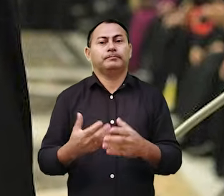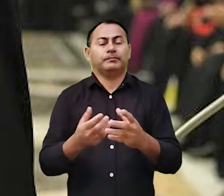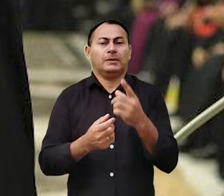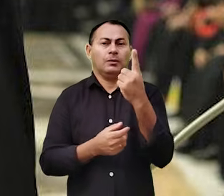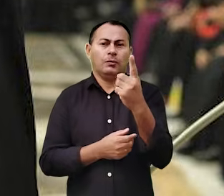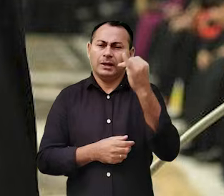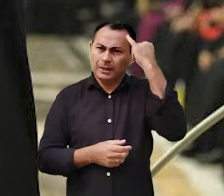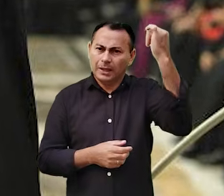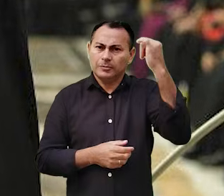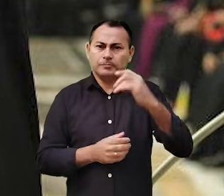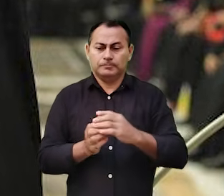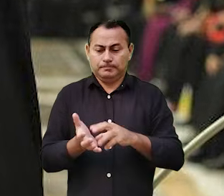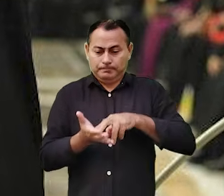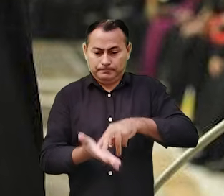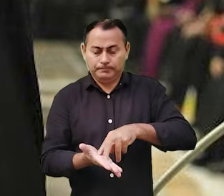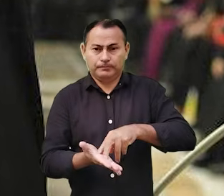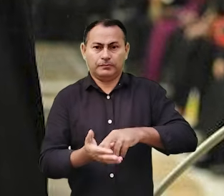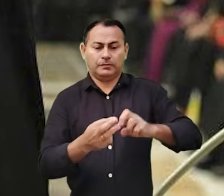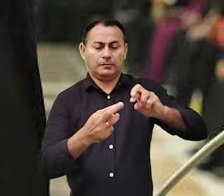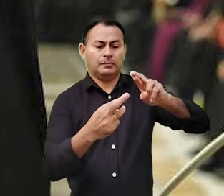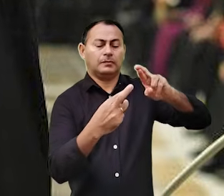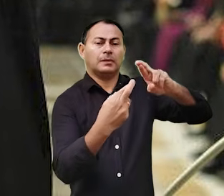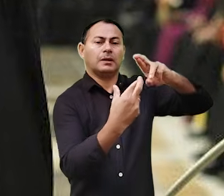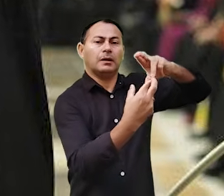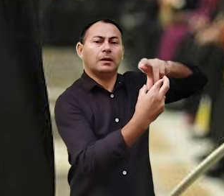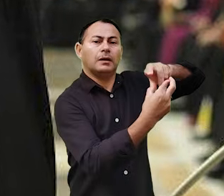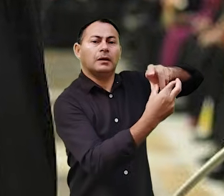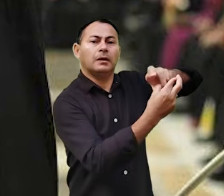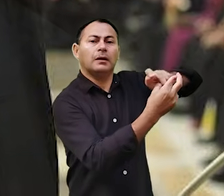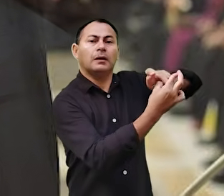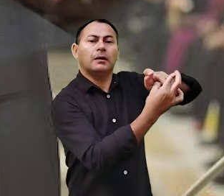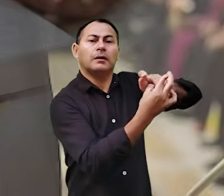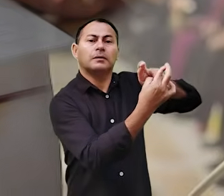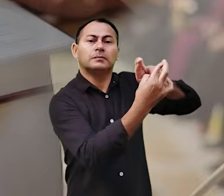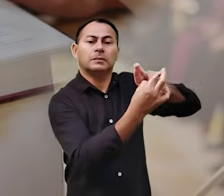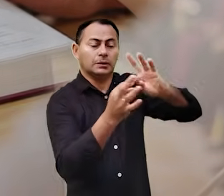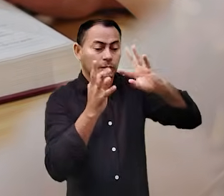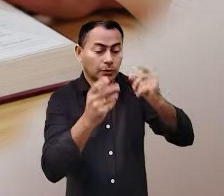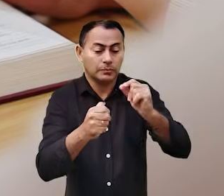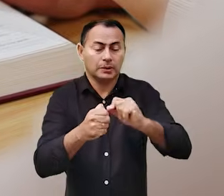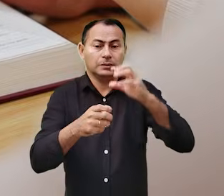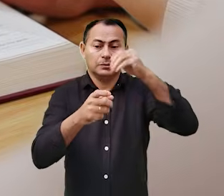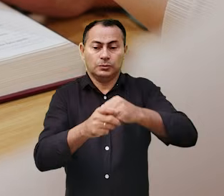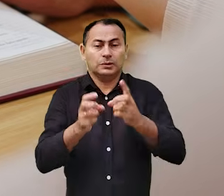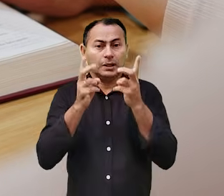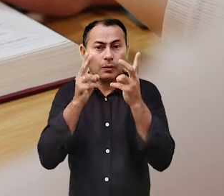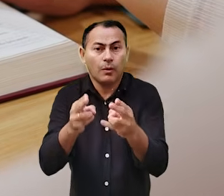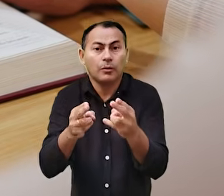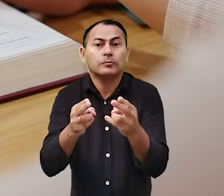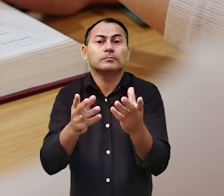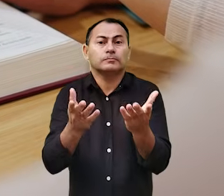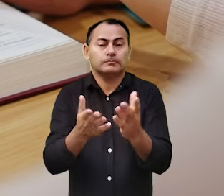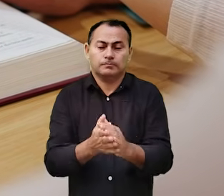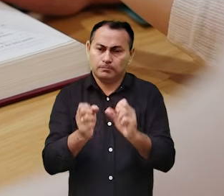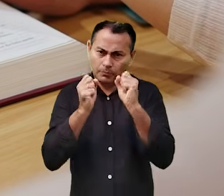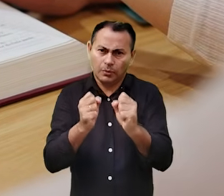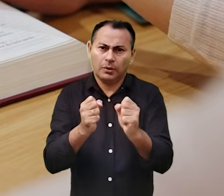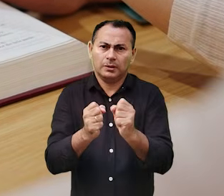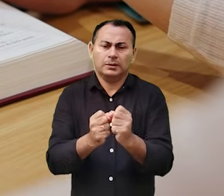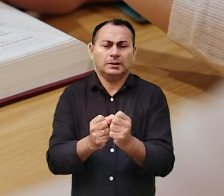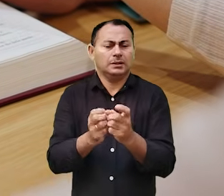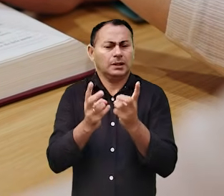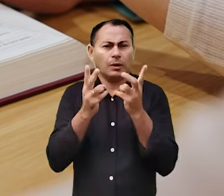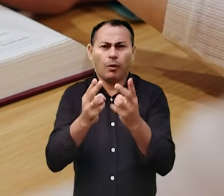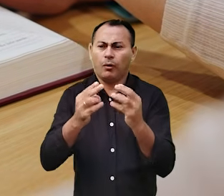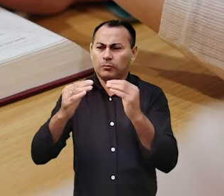religiões. Uma das ideias que sustentam o ecumenismo é o fato de que todos fazemos tudo do mesmo jeito. Isso pode